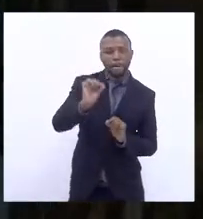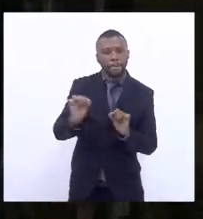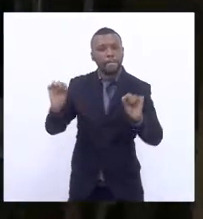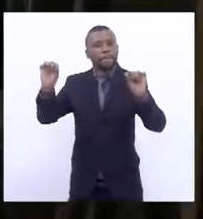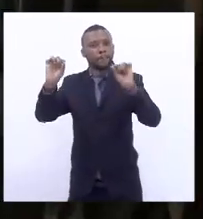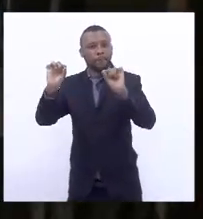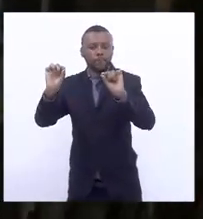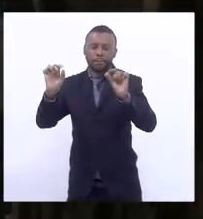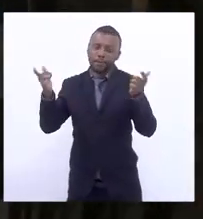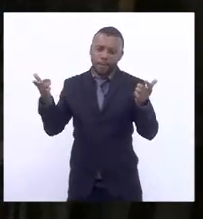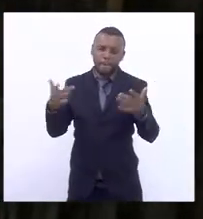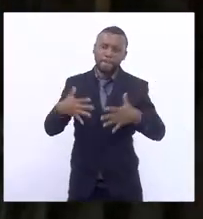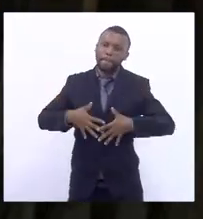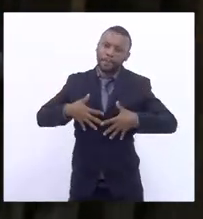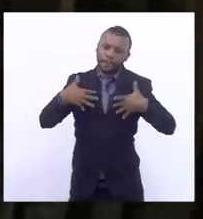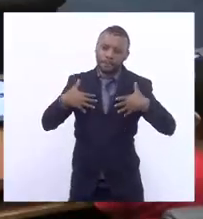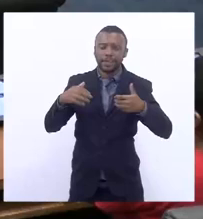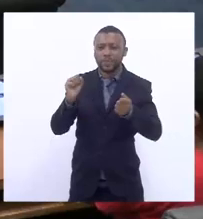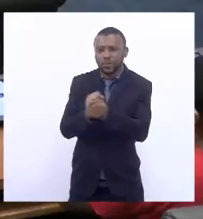solene, Molon.